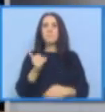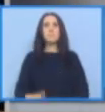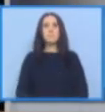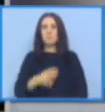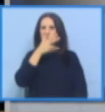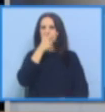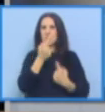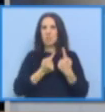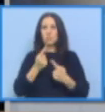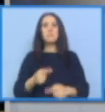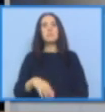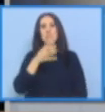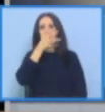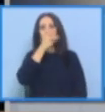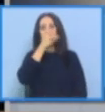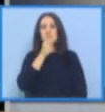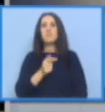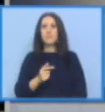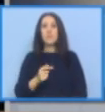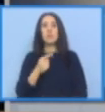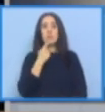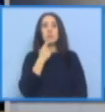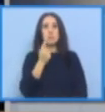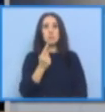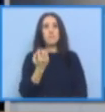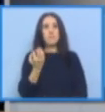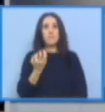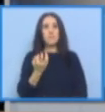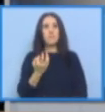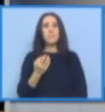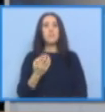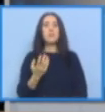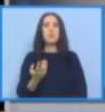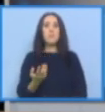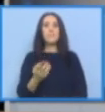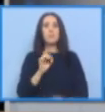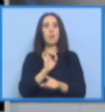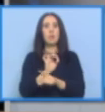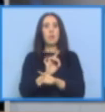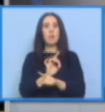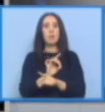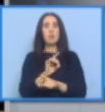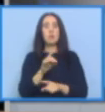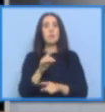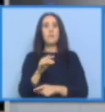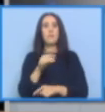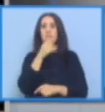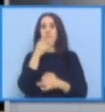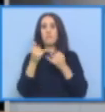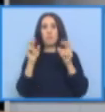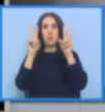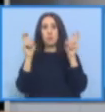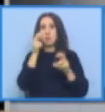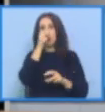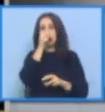nesta situação. E só para lhe dizer também, em termos da violência no